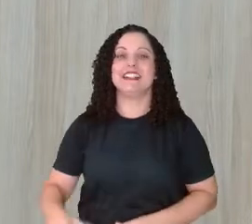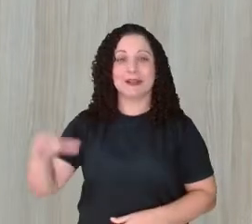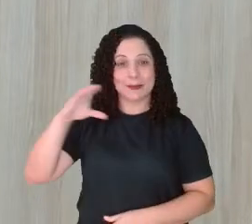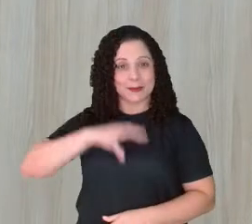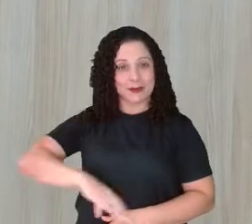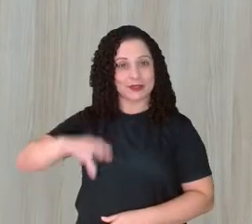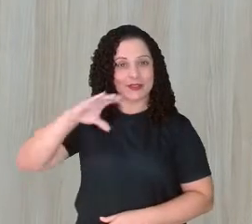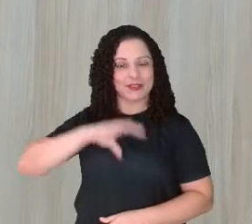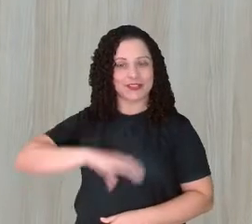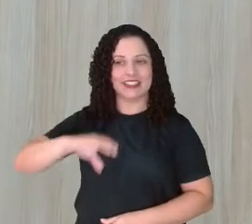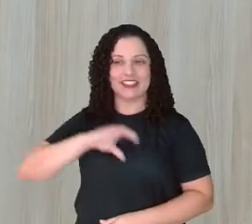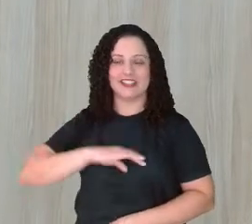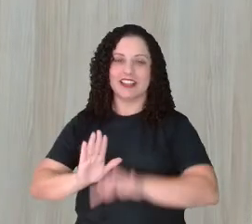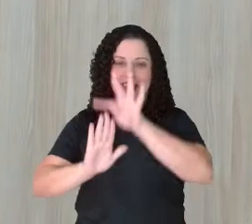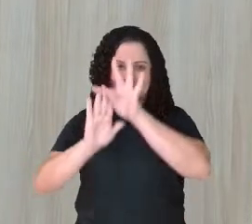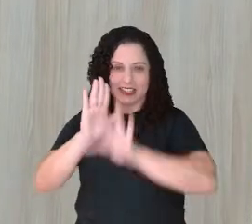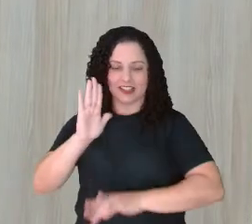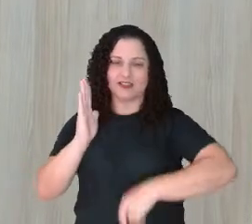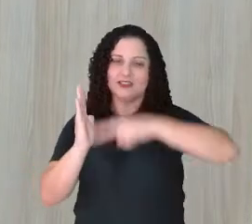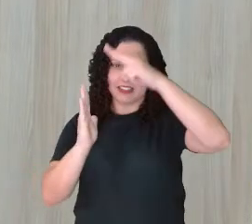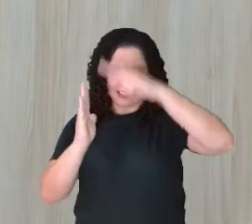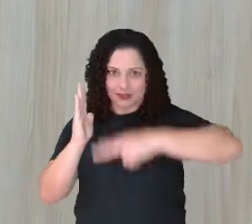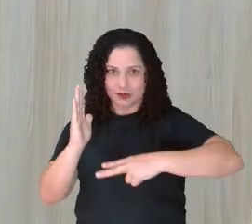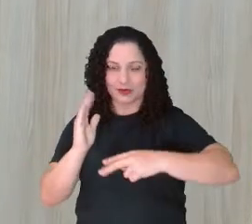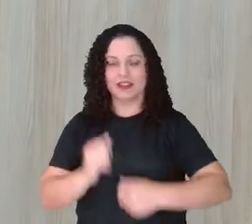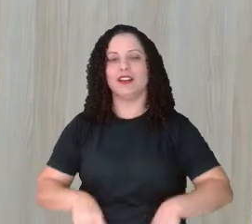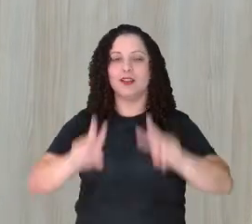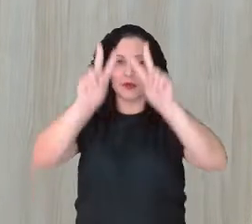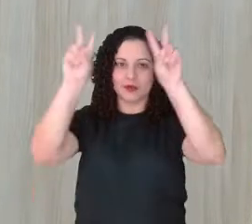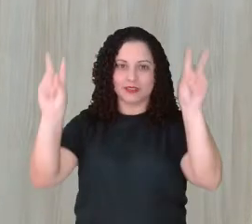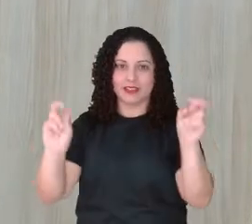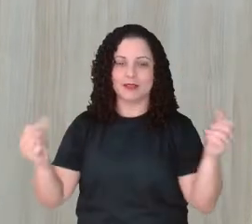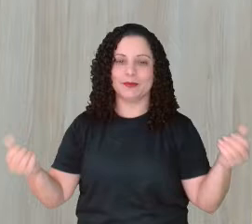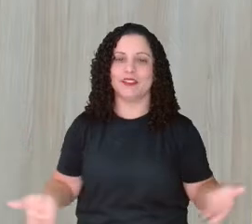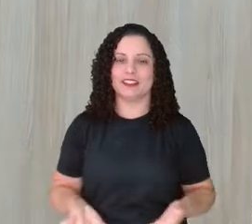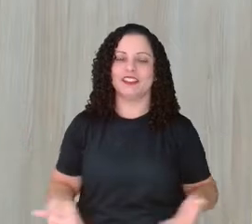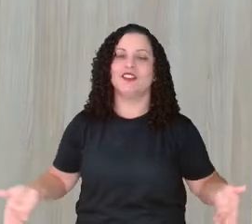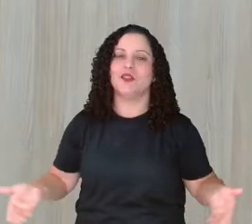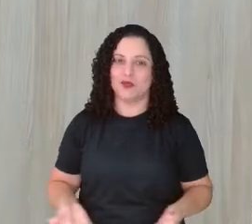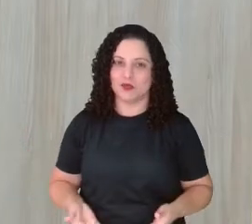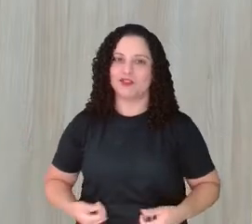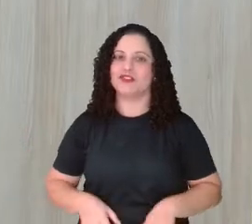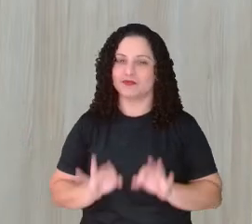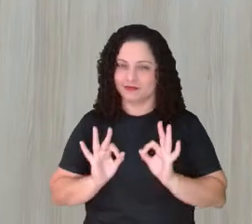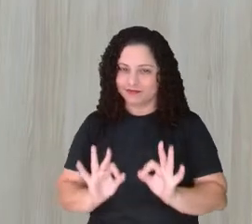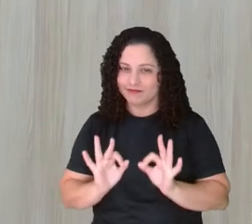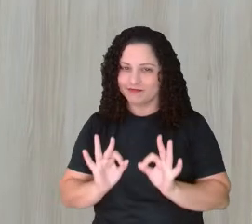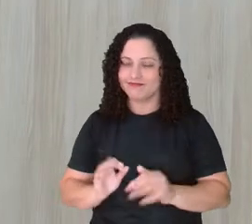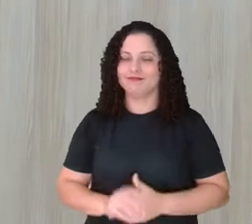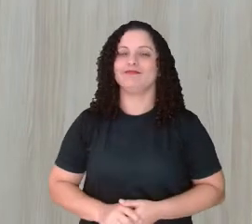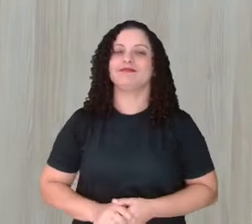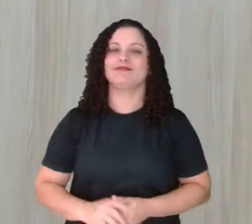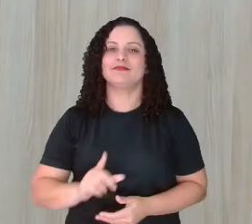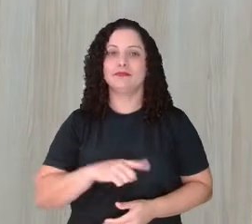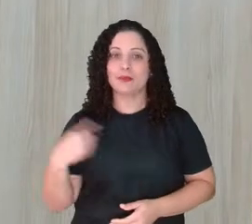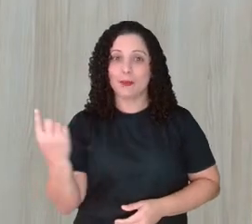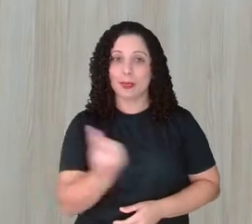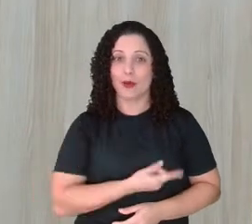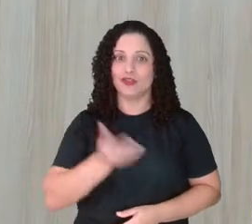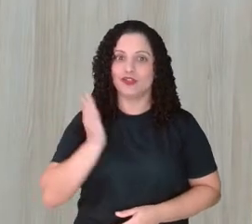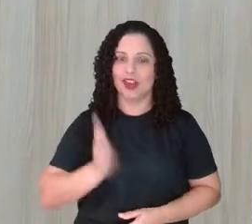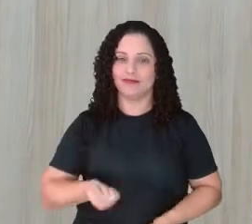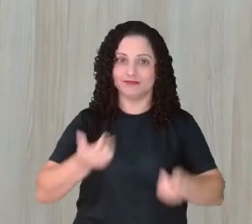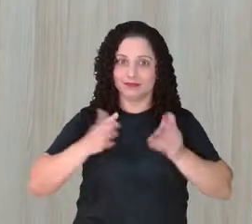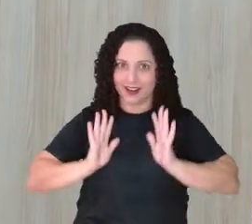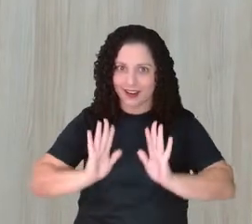Português, texto e leitura, o nosso tema de hoje, viu, pessoal do 8º ano? Estamos bem pertinho,